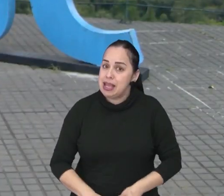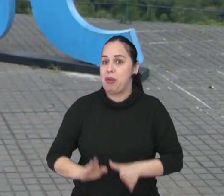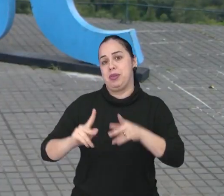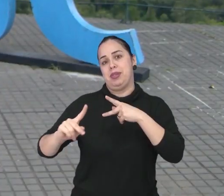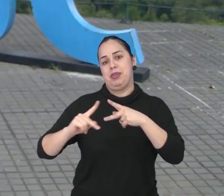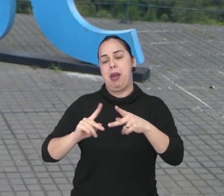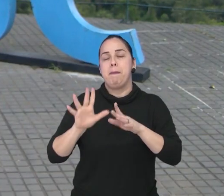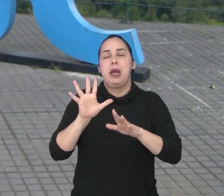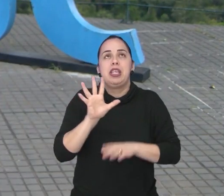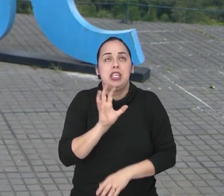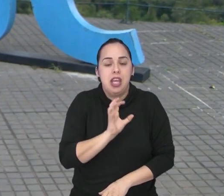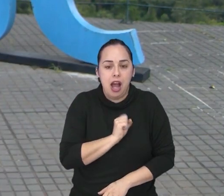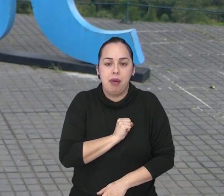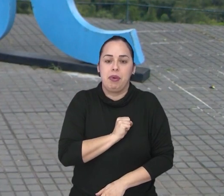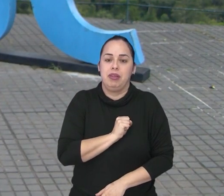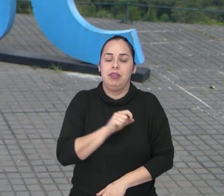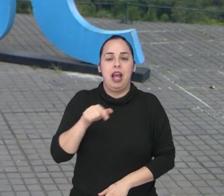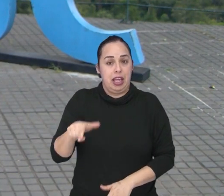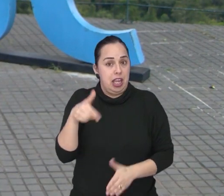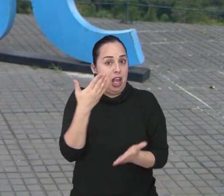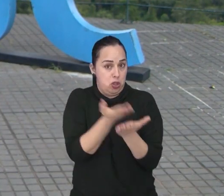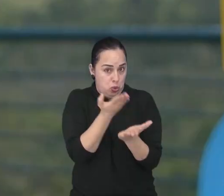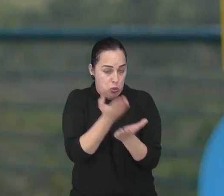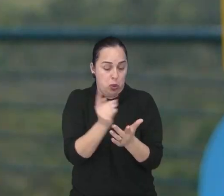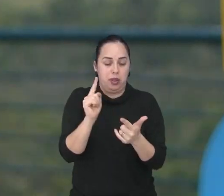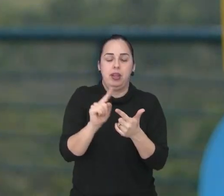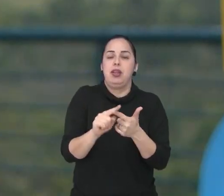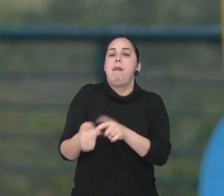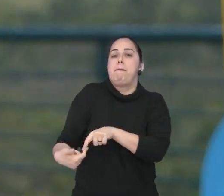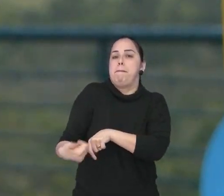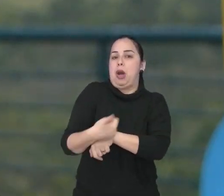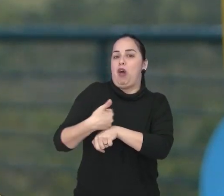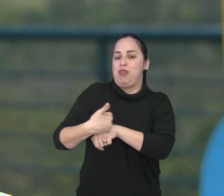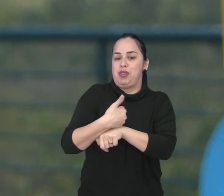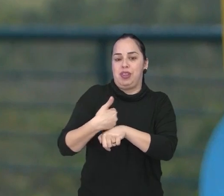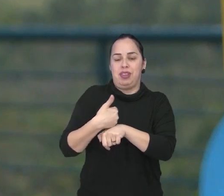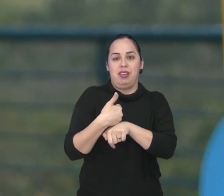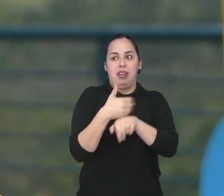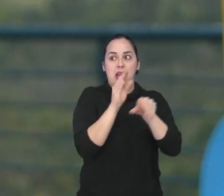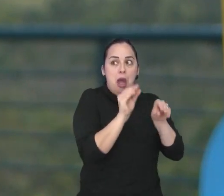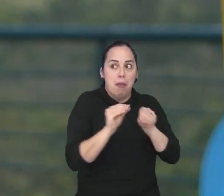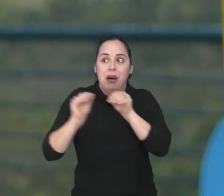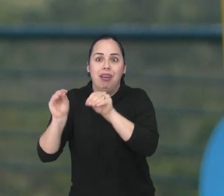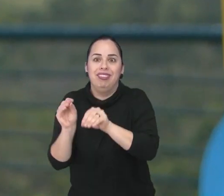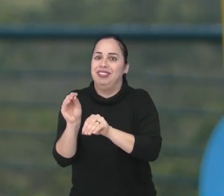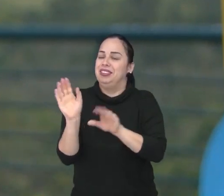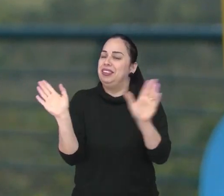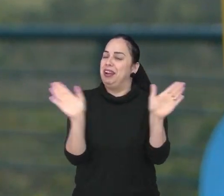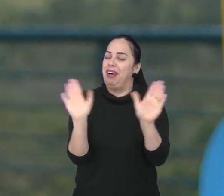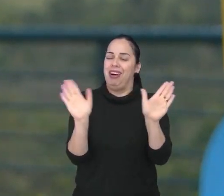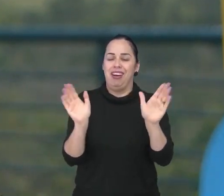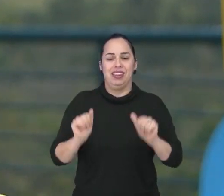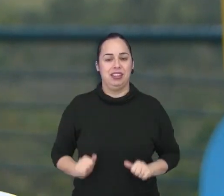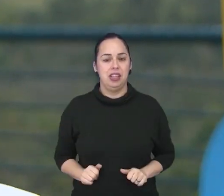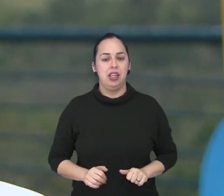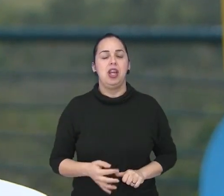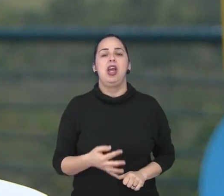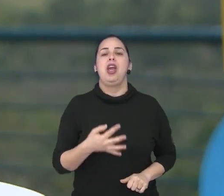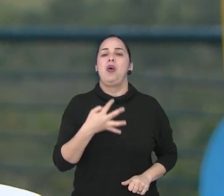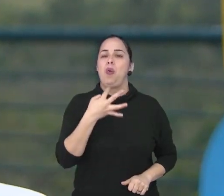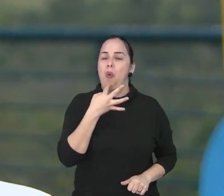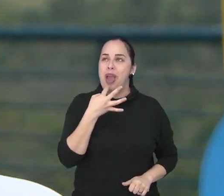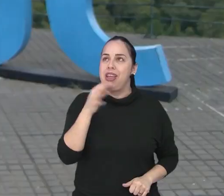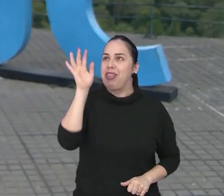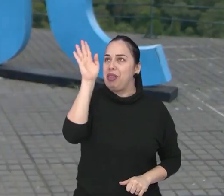Viviane nasceu aqui e é apaixonada por São José. Foi na cidade que ela estudou, fez carreira e não troca esse lugar